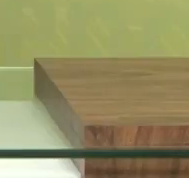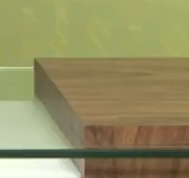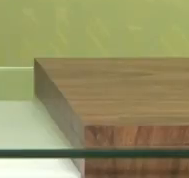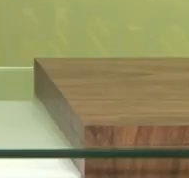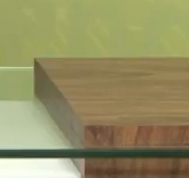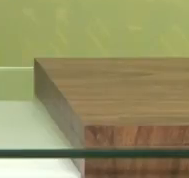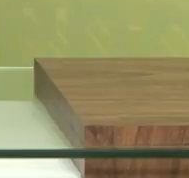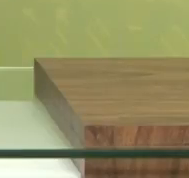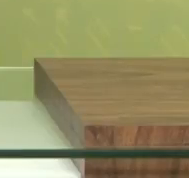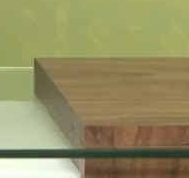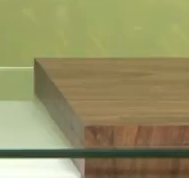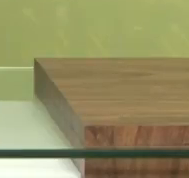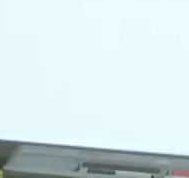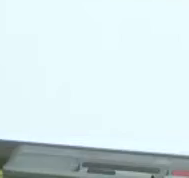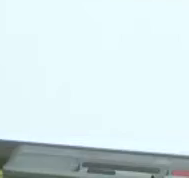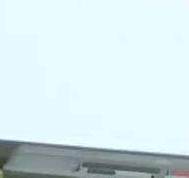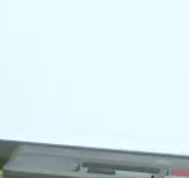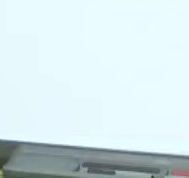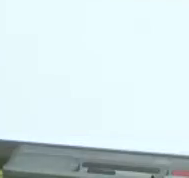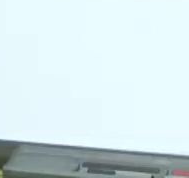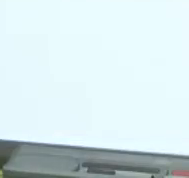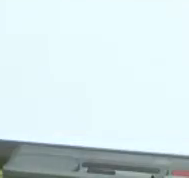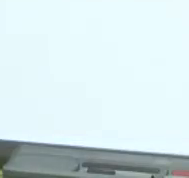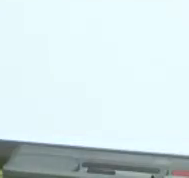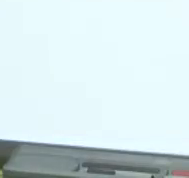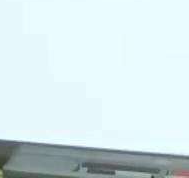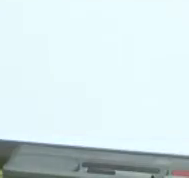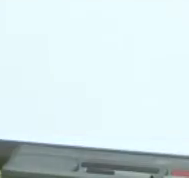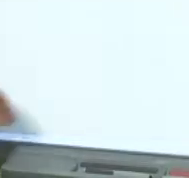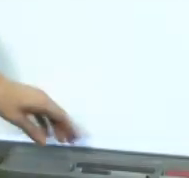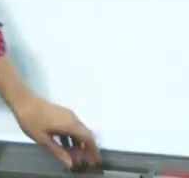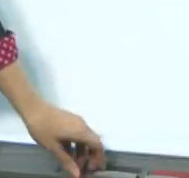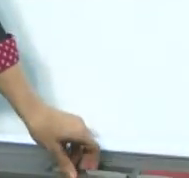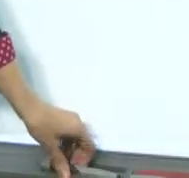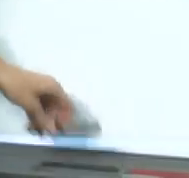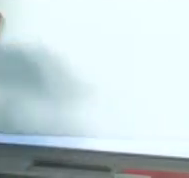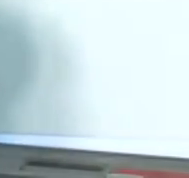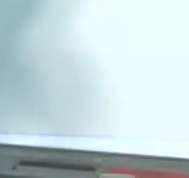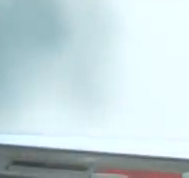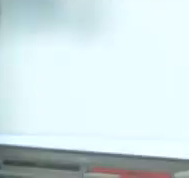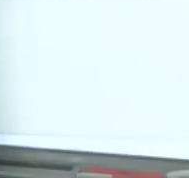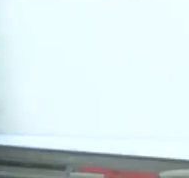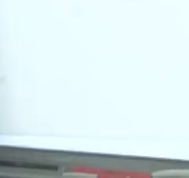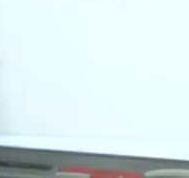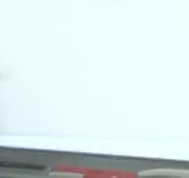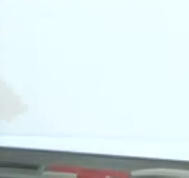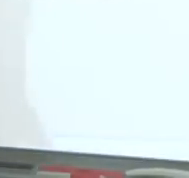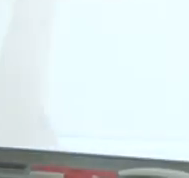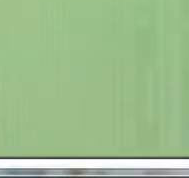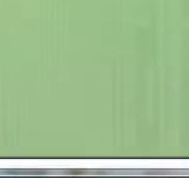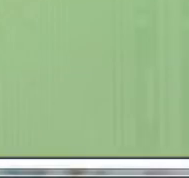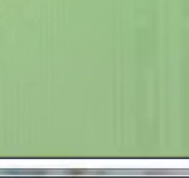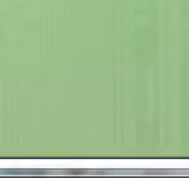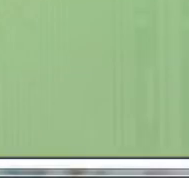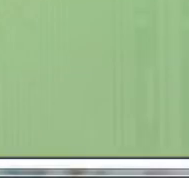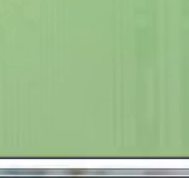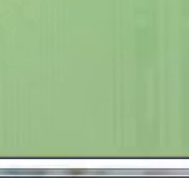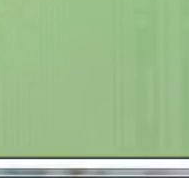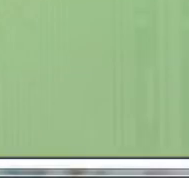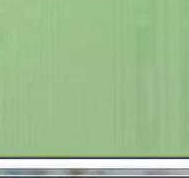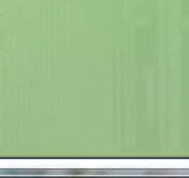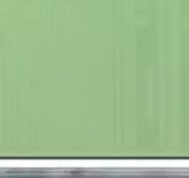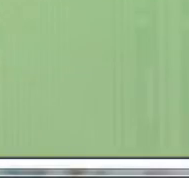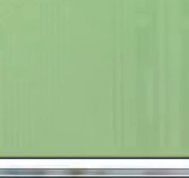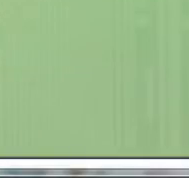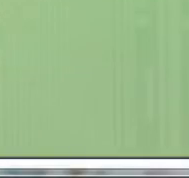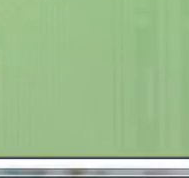conteúdo, hein? Isso, gente. Então vamos começar? Vamos lá. Na aula de hoje, a disciplina de análise de risco